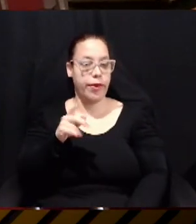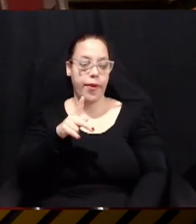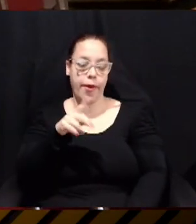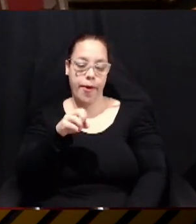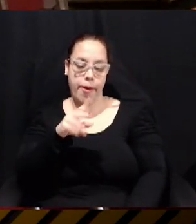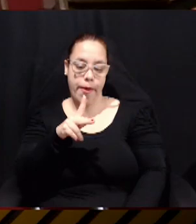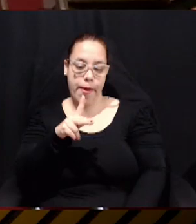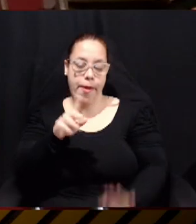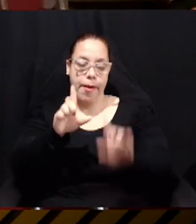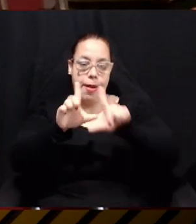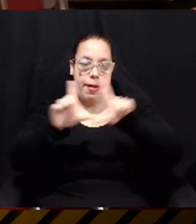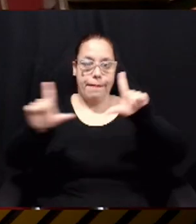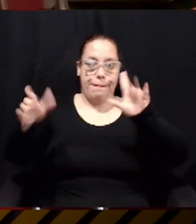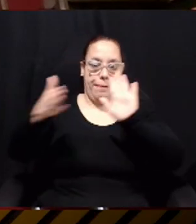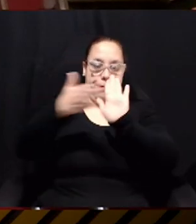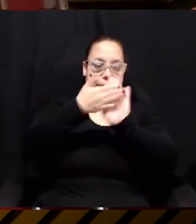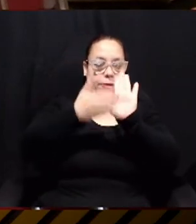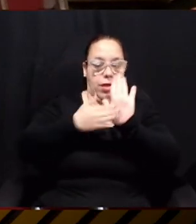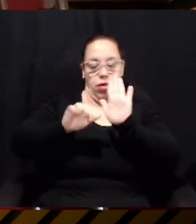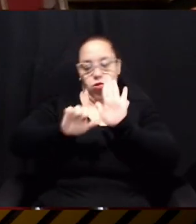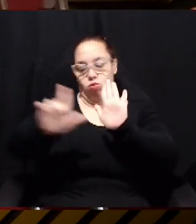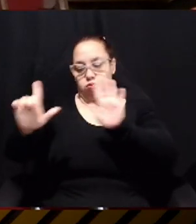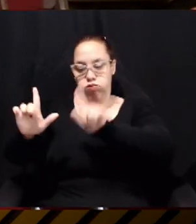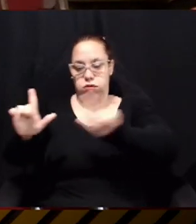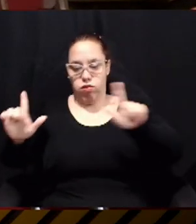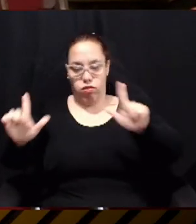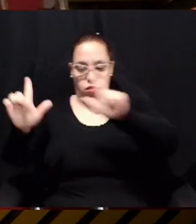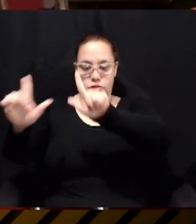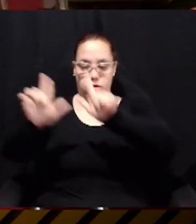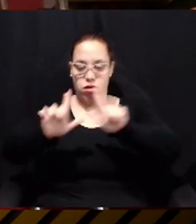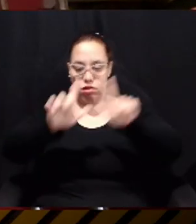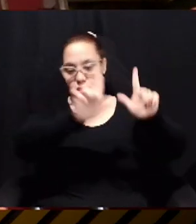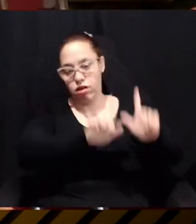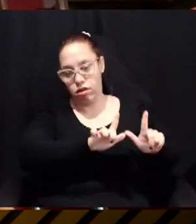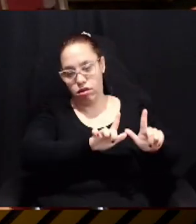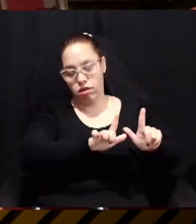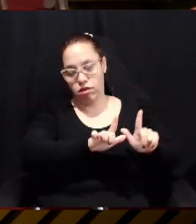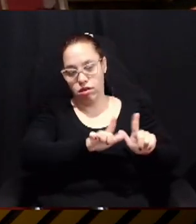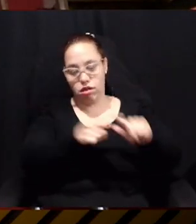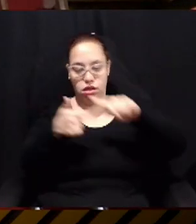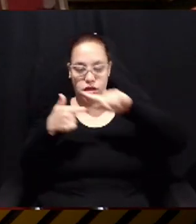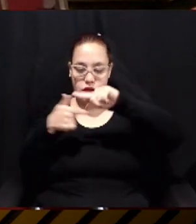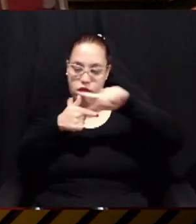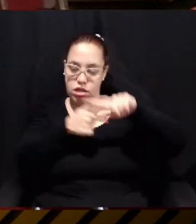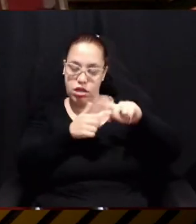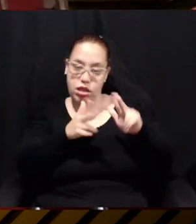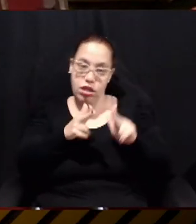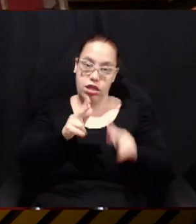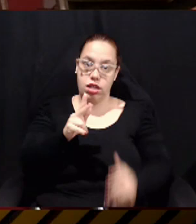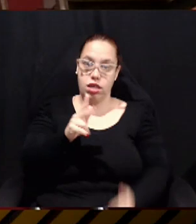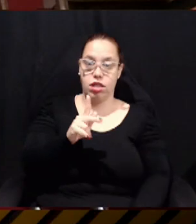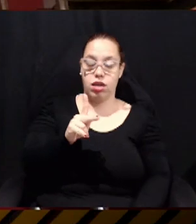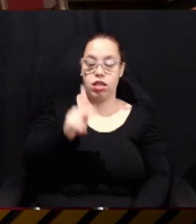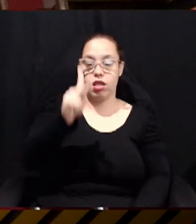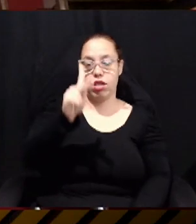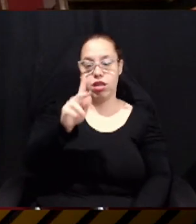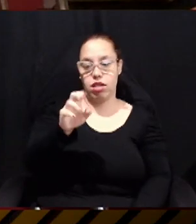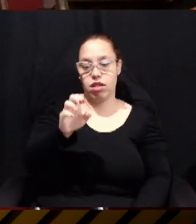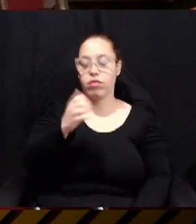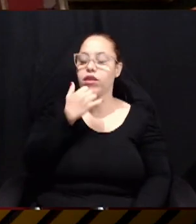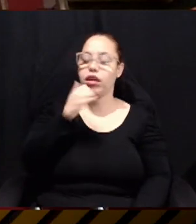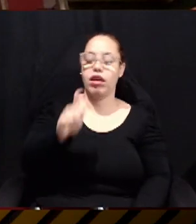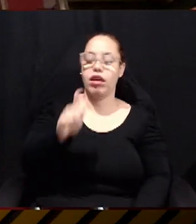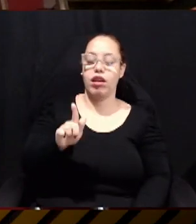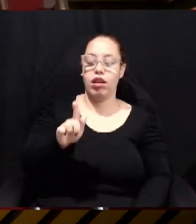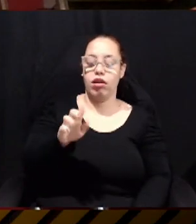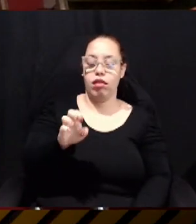assim mais arte de nerd mesmo, de geek, assim, sabe? Eu acho que é um espaço muito